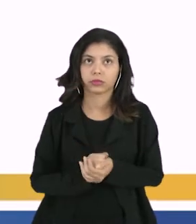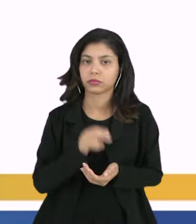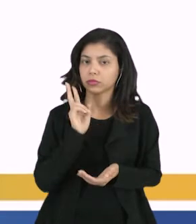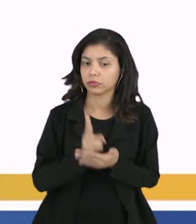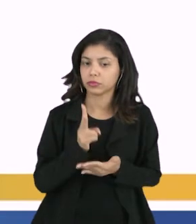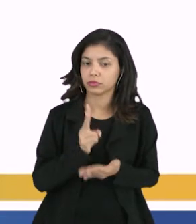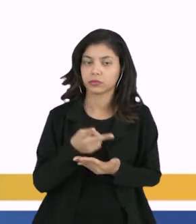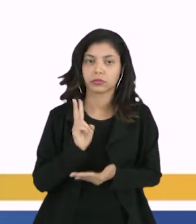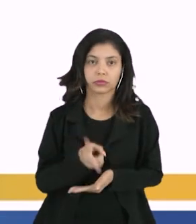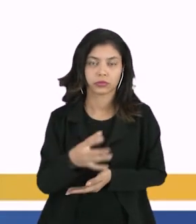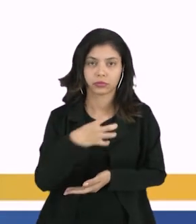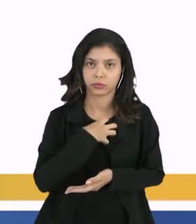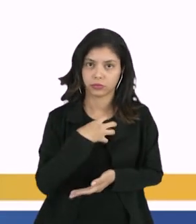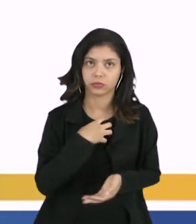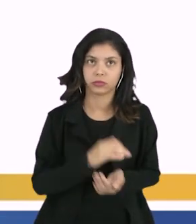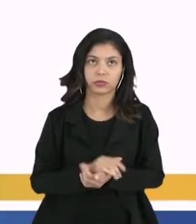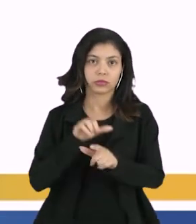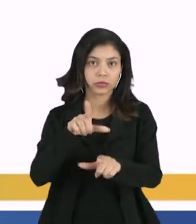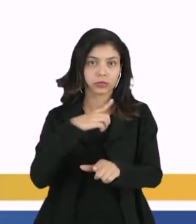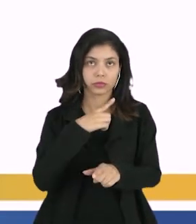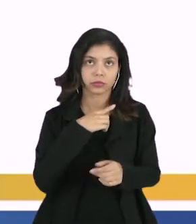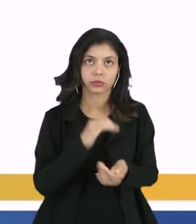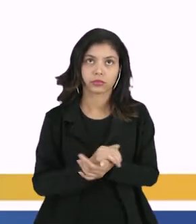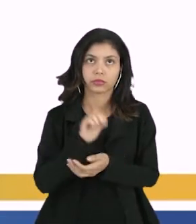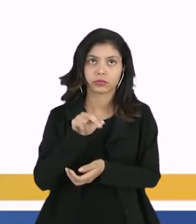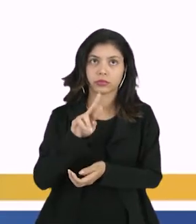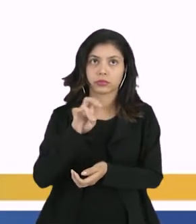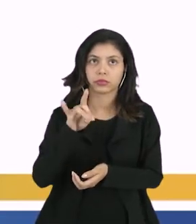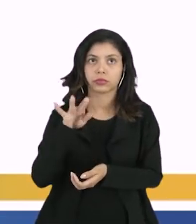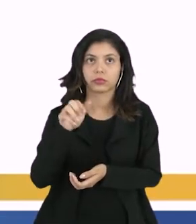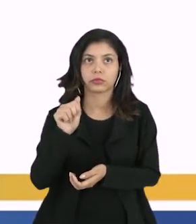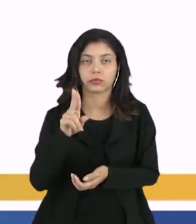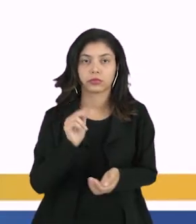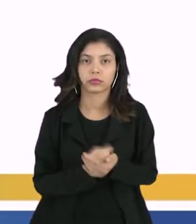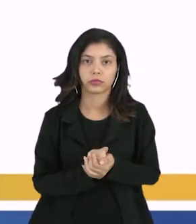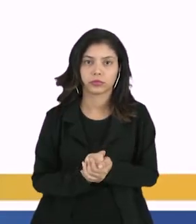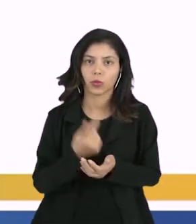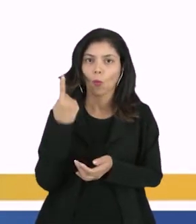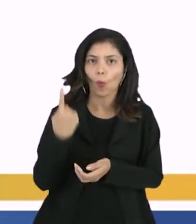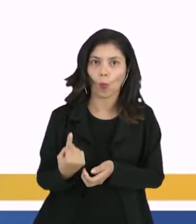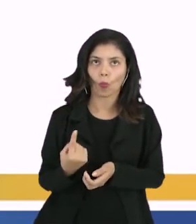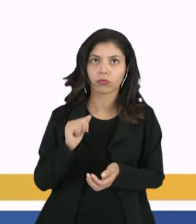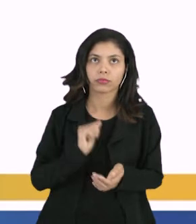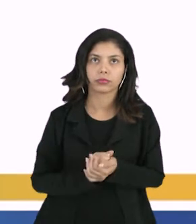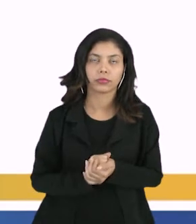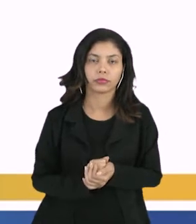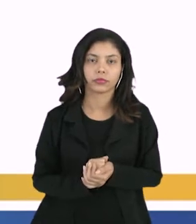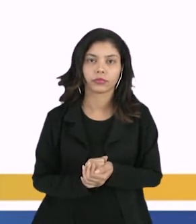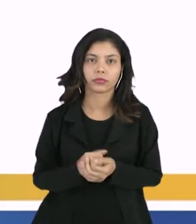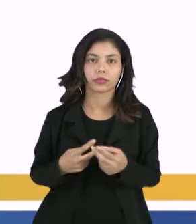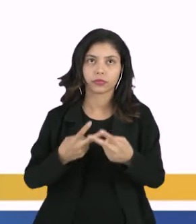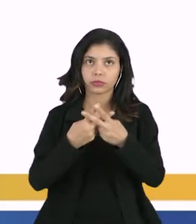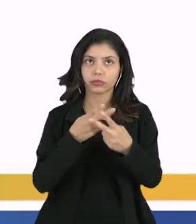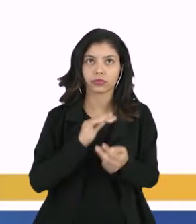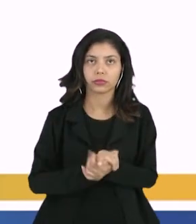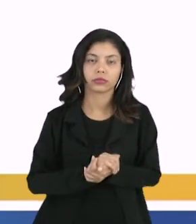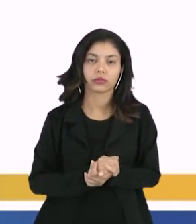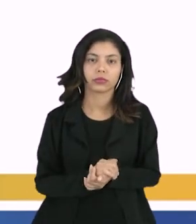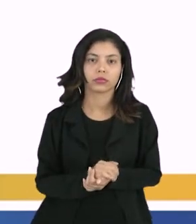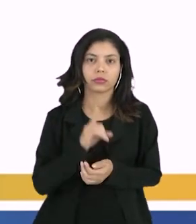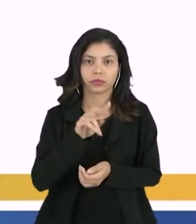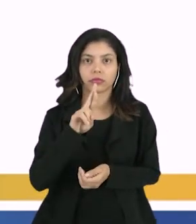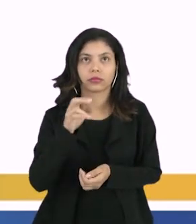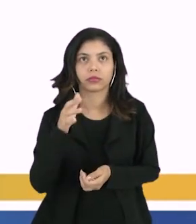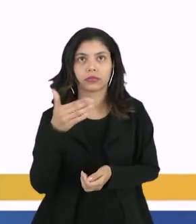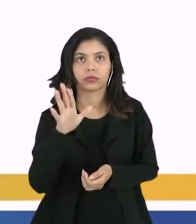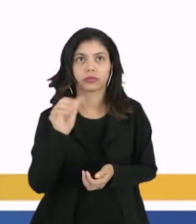o mesmo sentido. Nós temos aí entardecer, emagrecer, engaiolar.